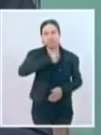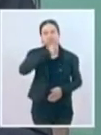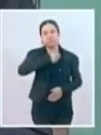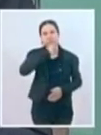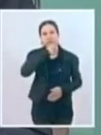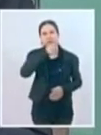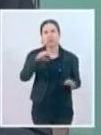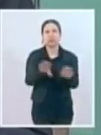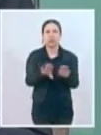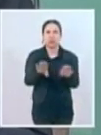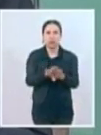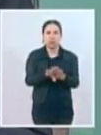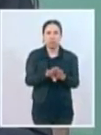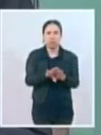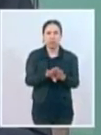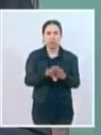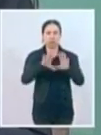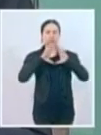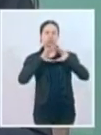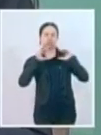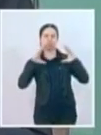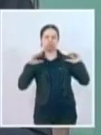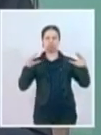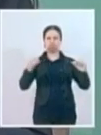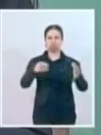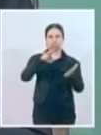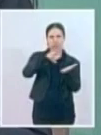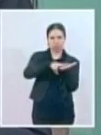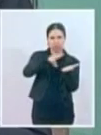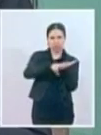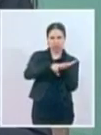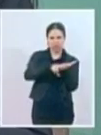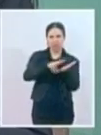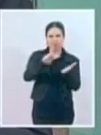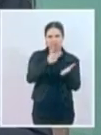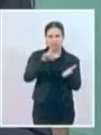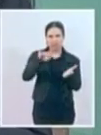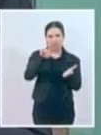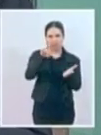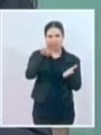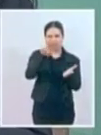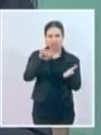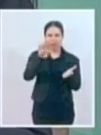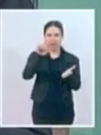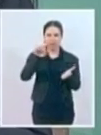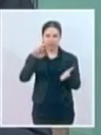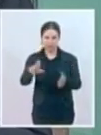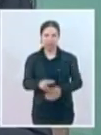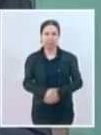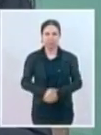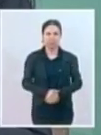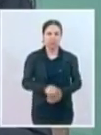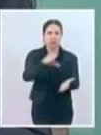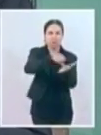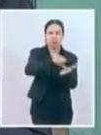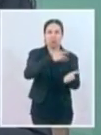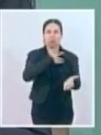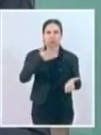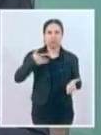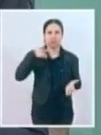cadeiras de hidratação que foram entregues em 5 unidades de atendimento, 5 AIS, de Uberlândia, Morumbi,